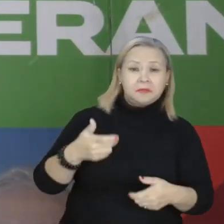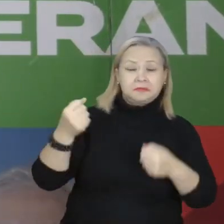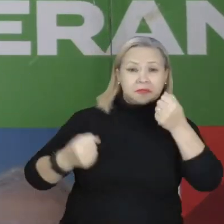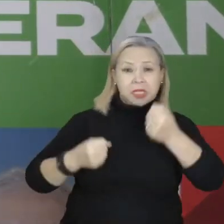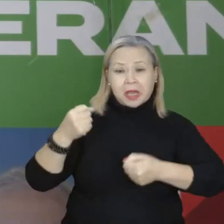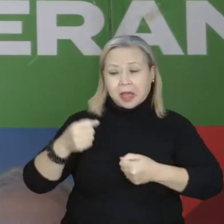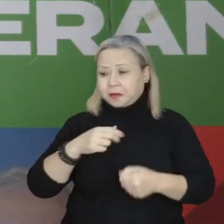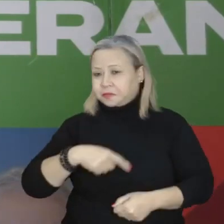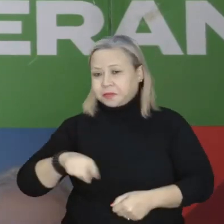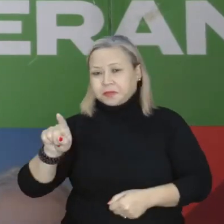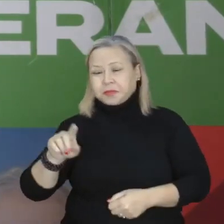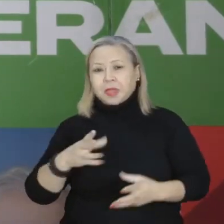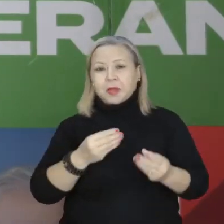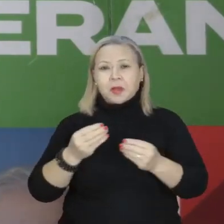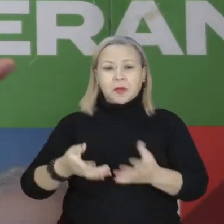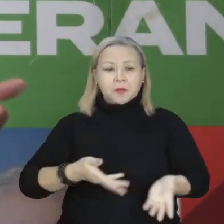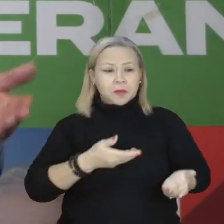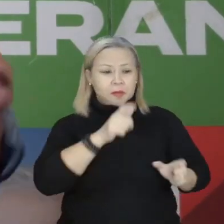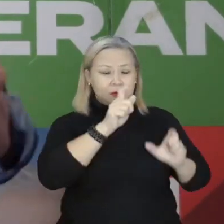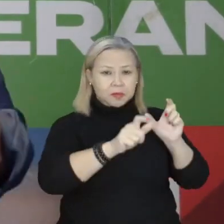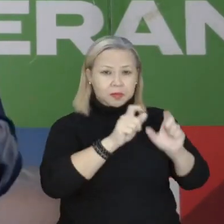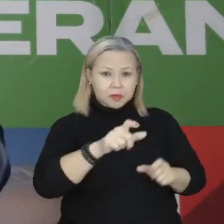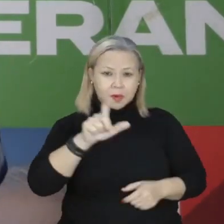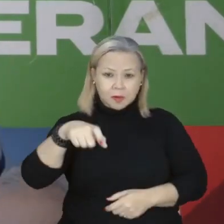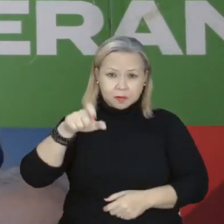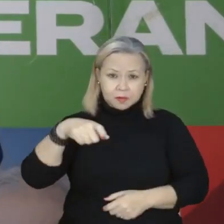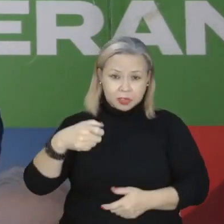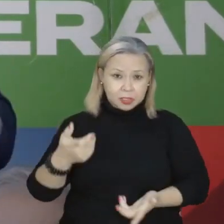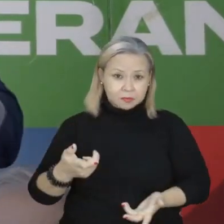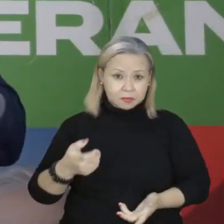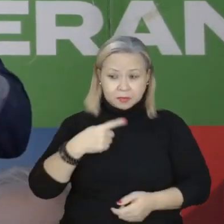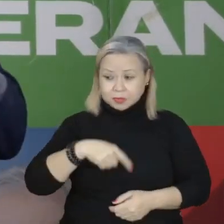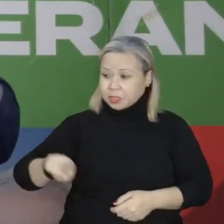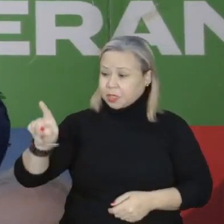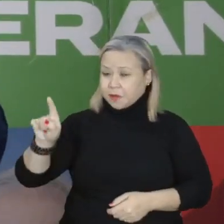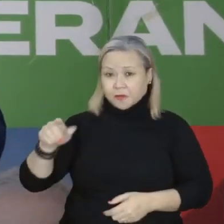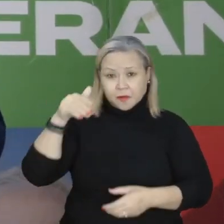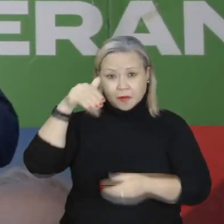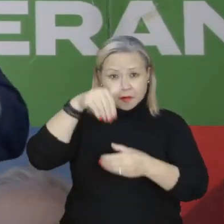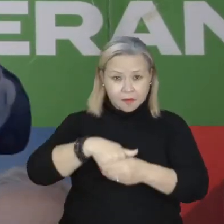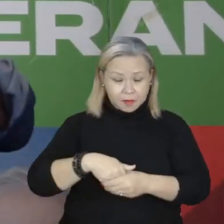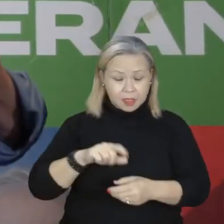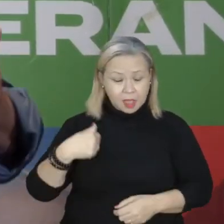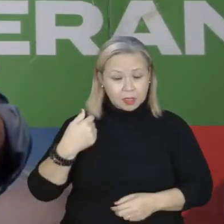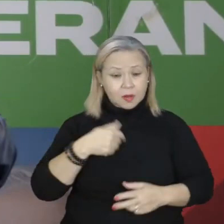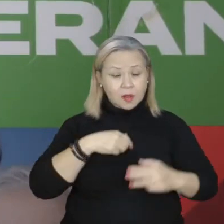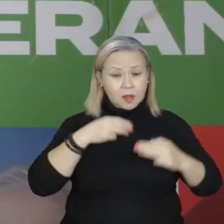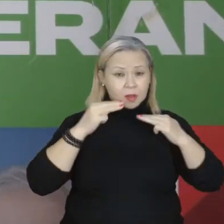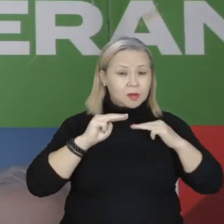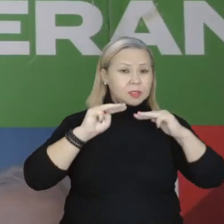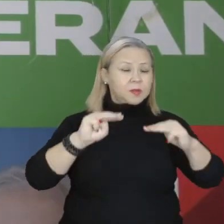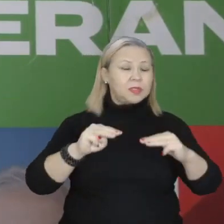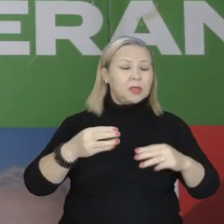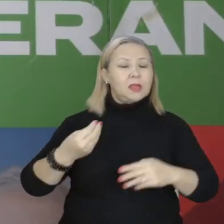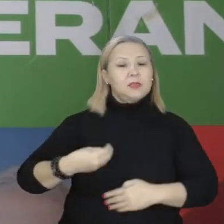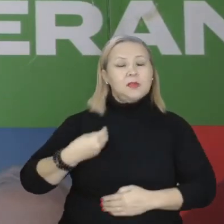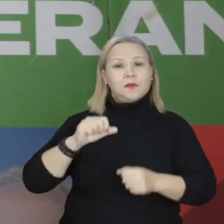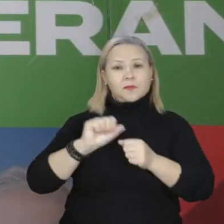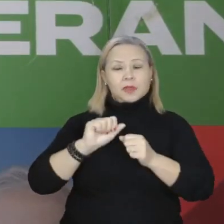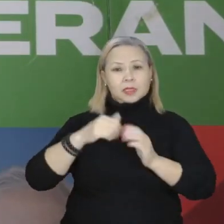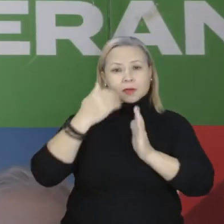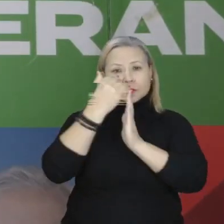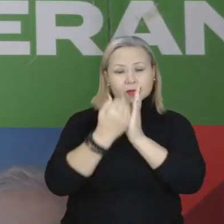título de eleitor, sabe, para votar aos 16 anos não votaram. Então, a nossa mensagem, o que nós estamos fazendo no nosso programa